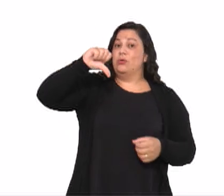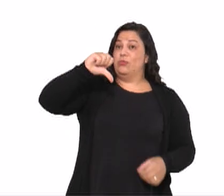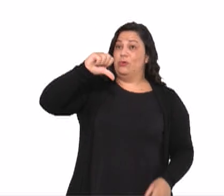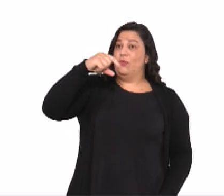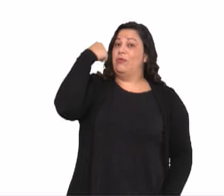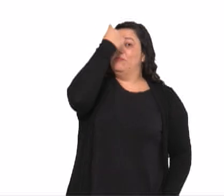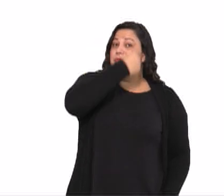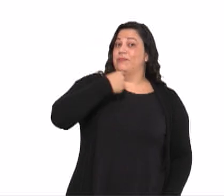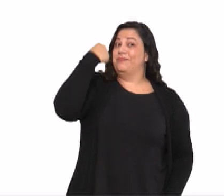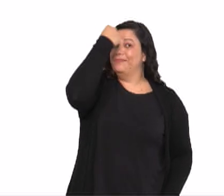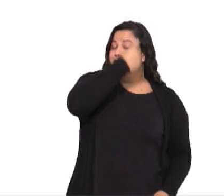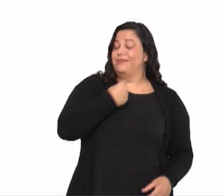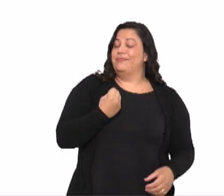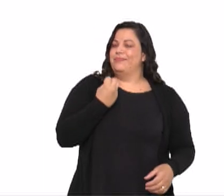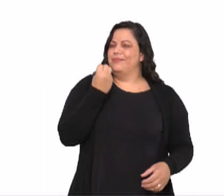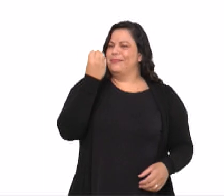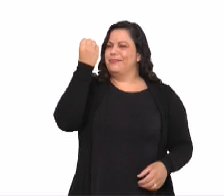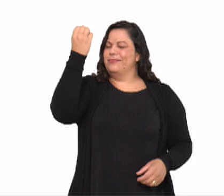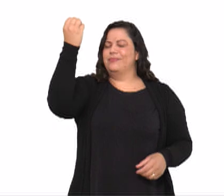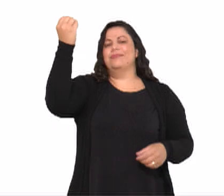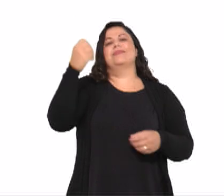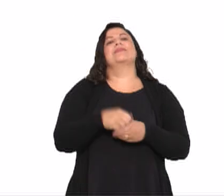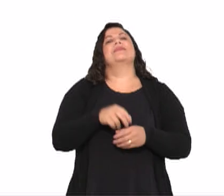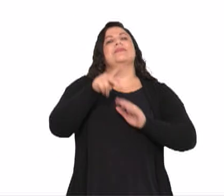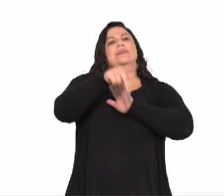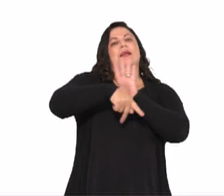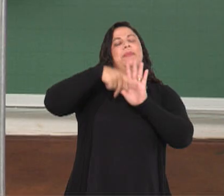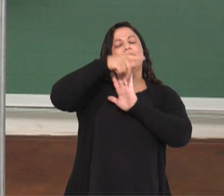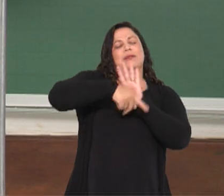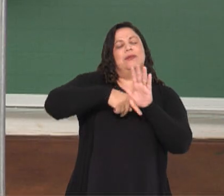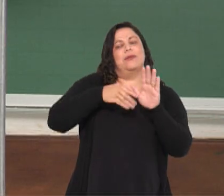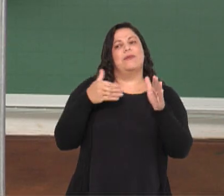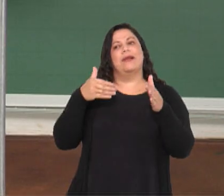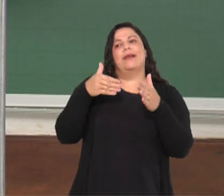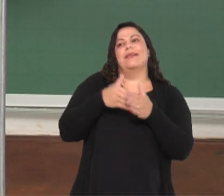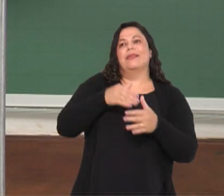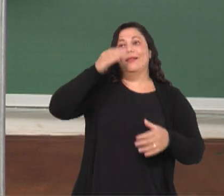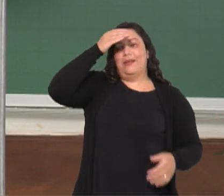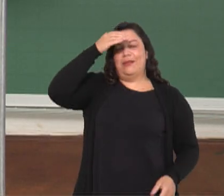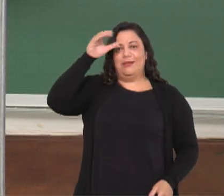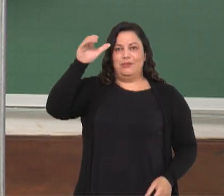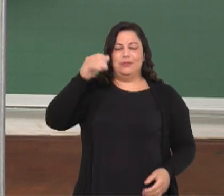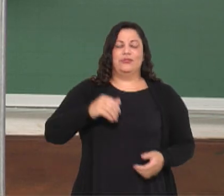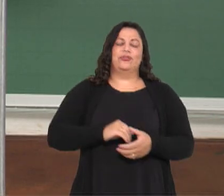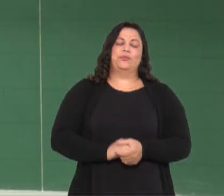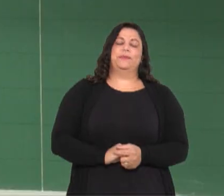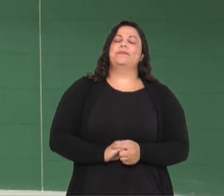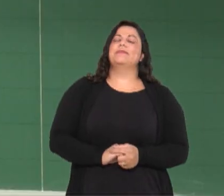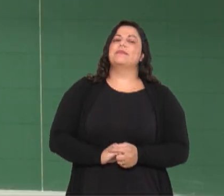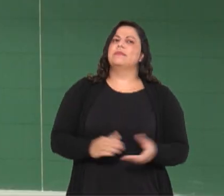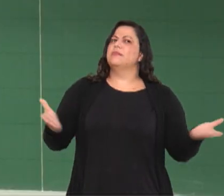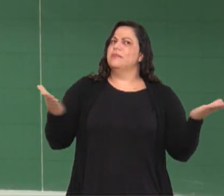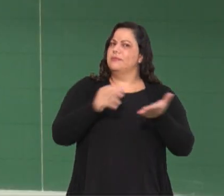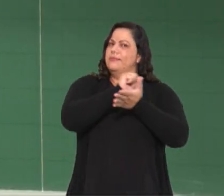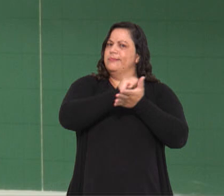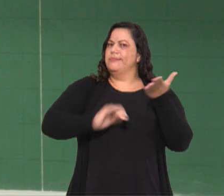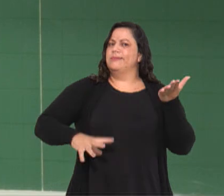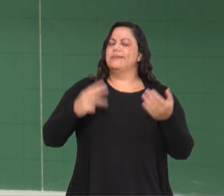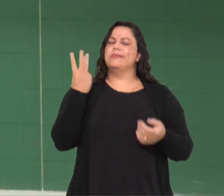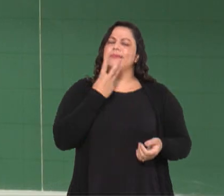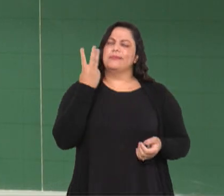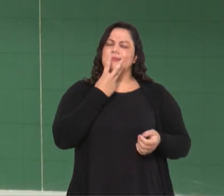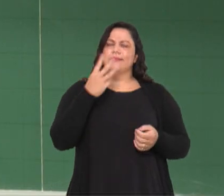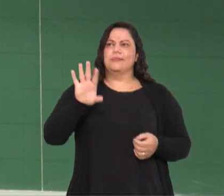de Paranaguá até Curitiba. E aí nós vamos falar agora sobre a atividade 3 para tentar fixar esse conteúdo,